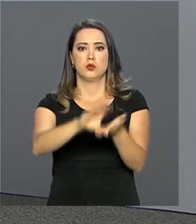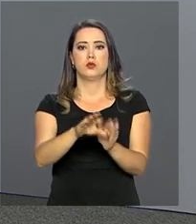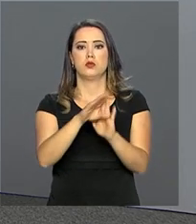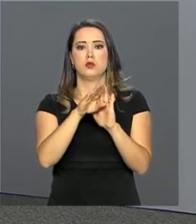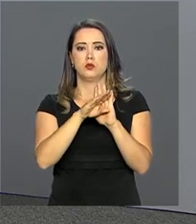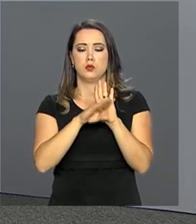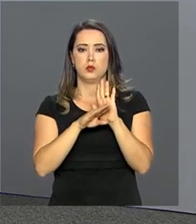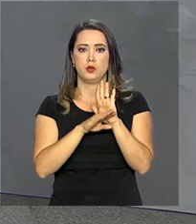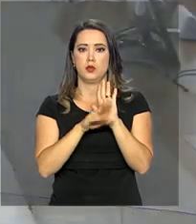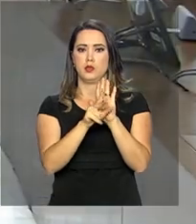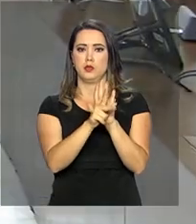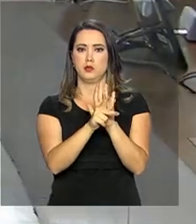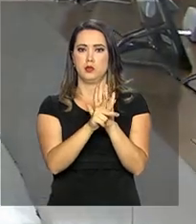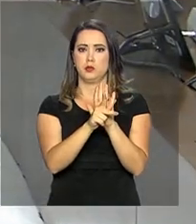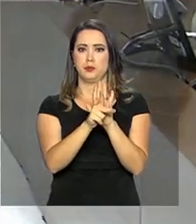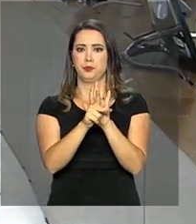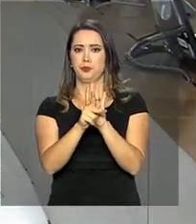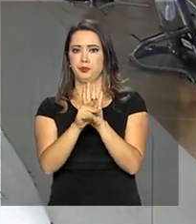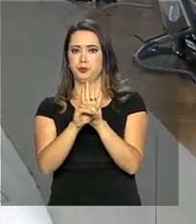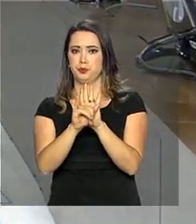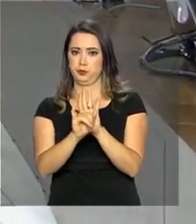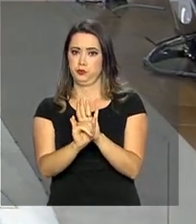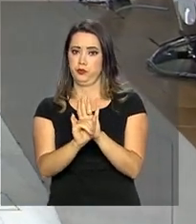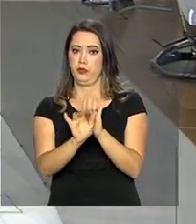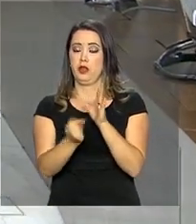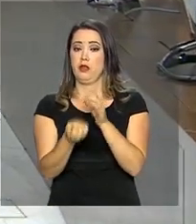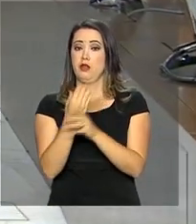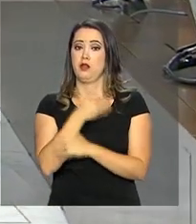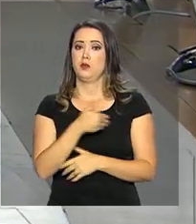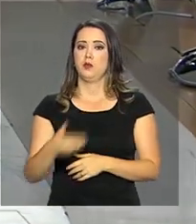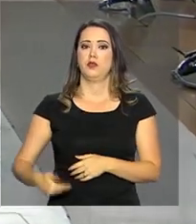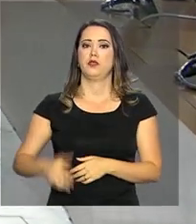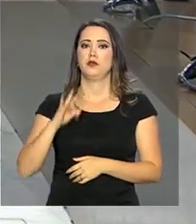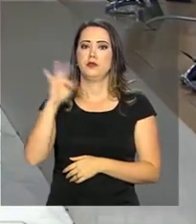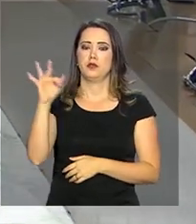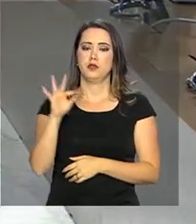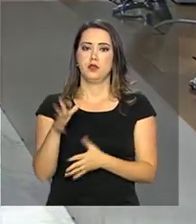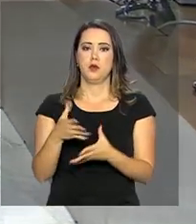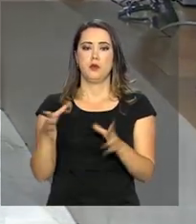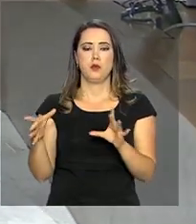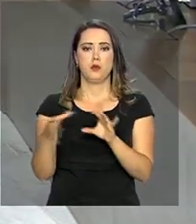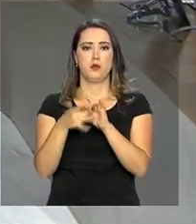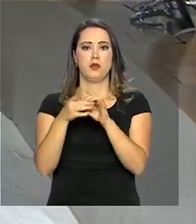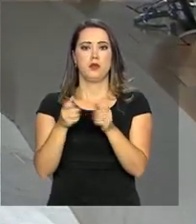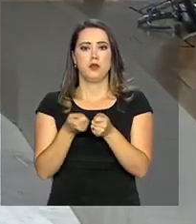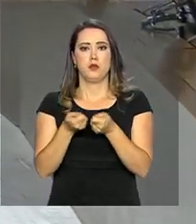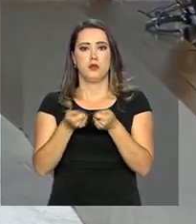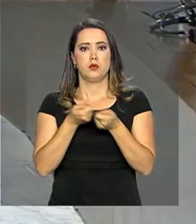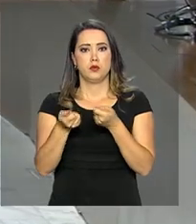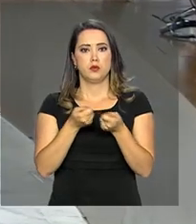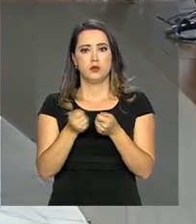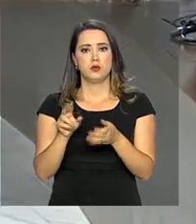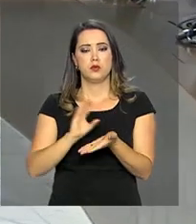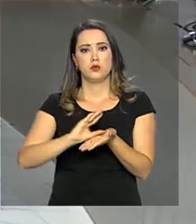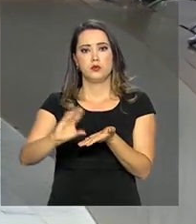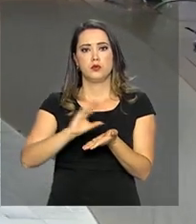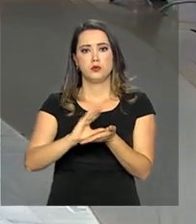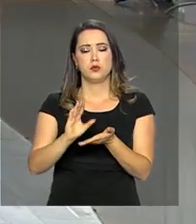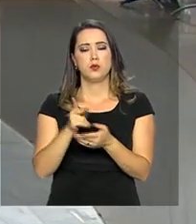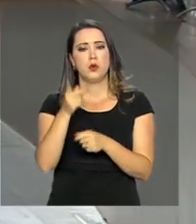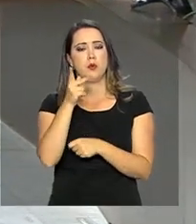investimentos o pp foi criado pelo governo federal para reforçar a coordenação das políticas de investimentos em